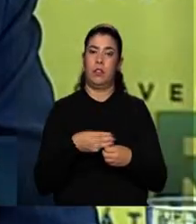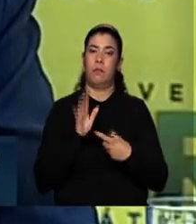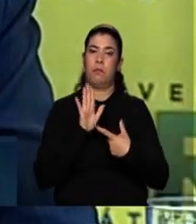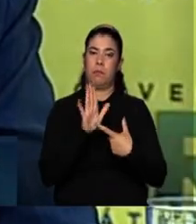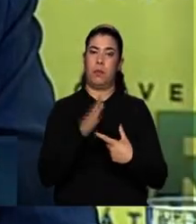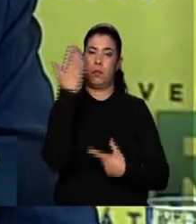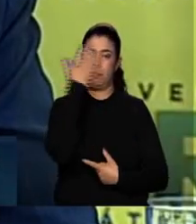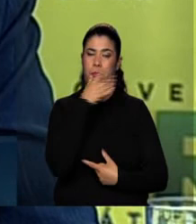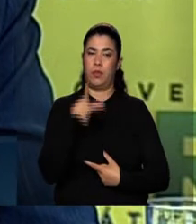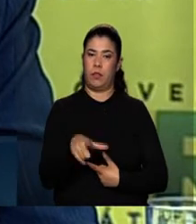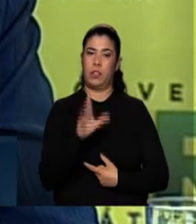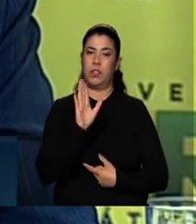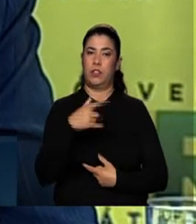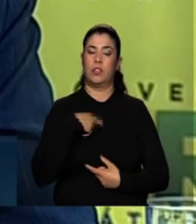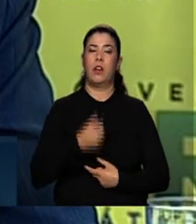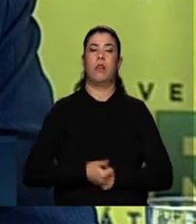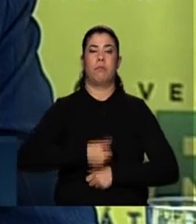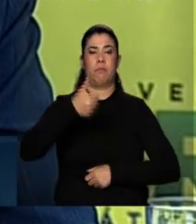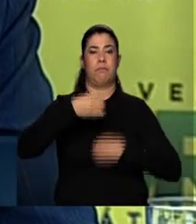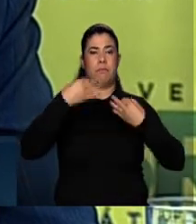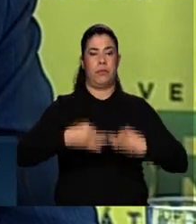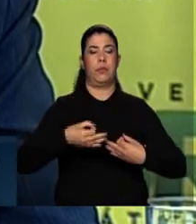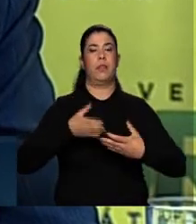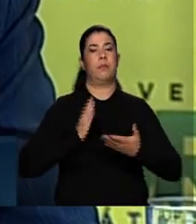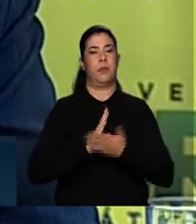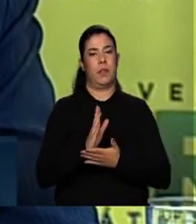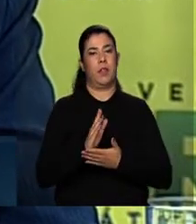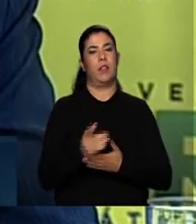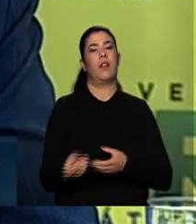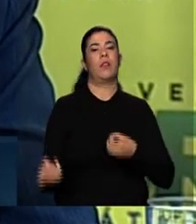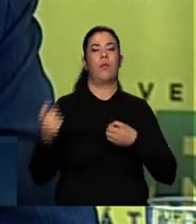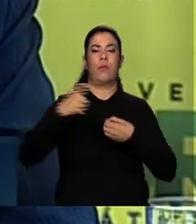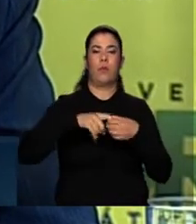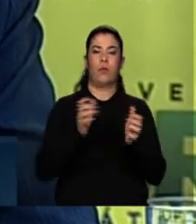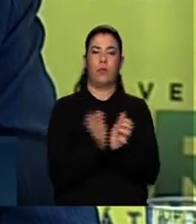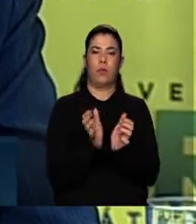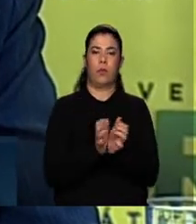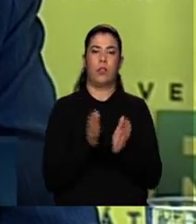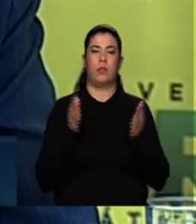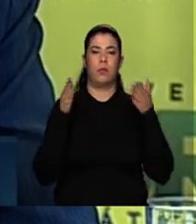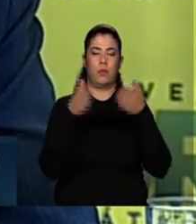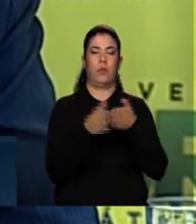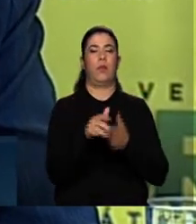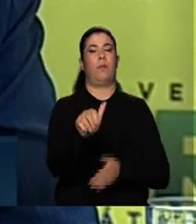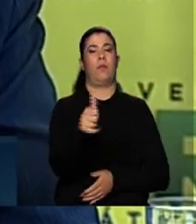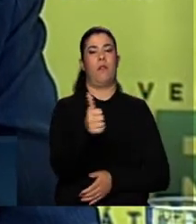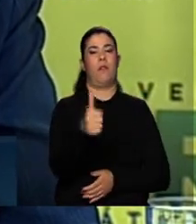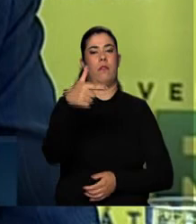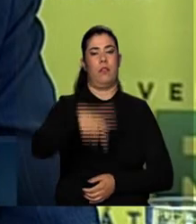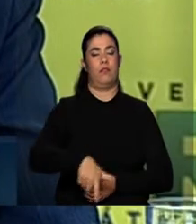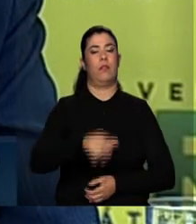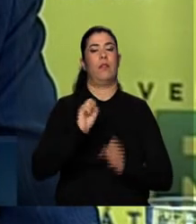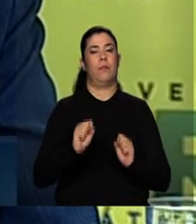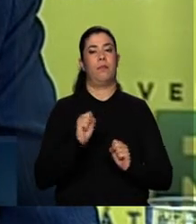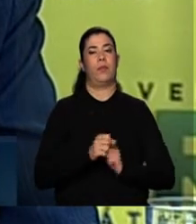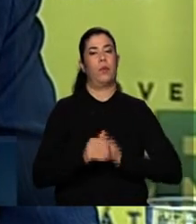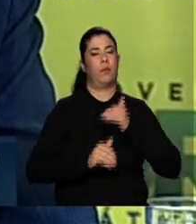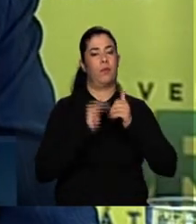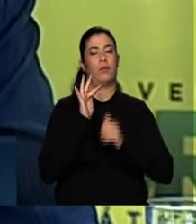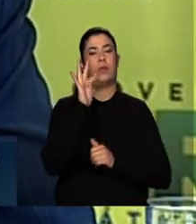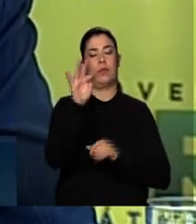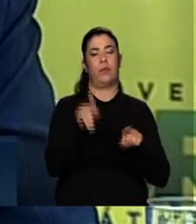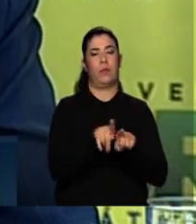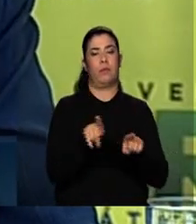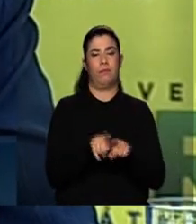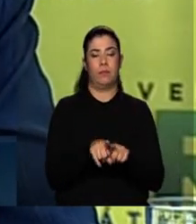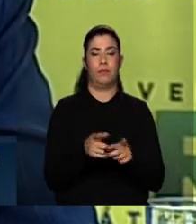ele solicita uma reavaliação. E aí ele pode, sim, entrar, né, mais para frente,